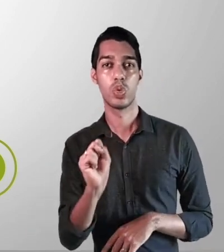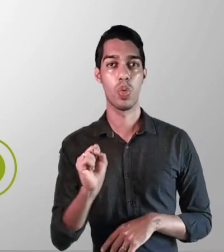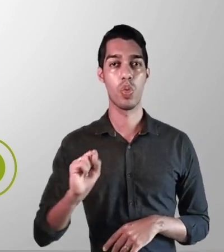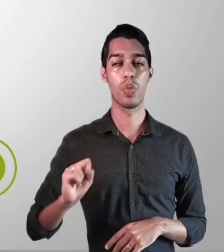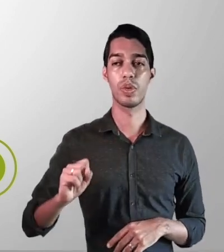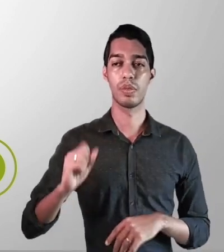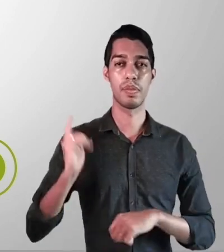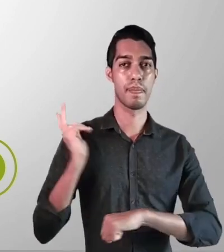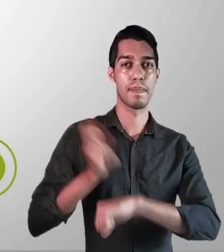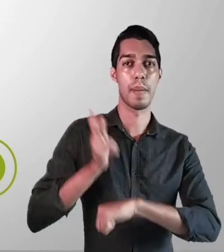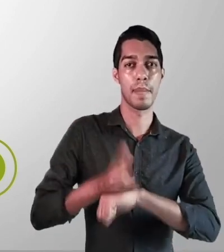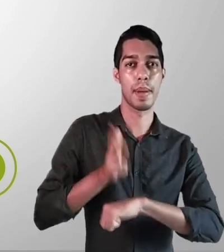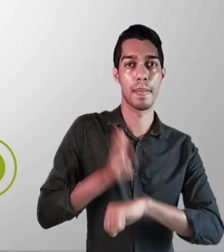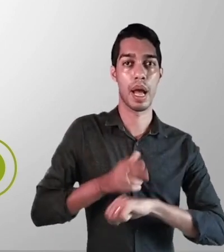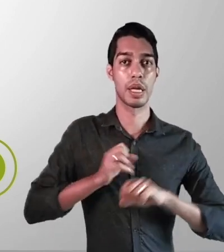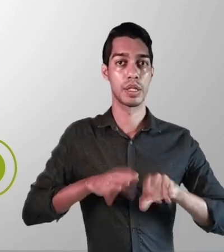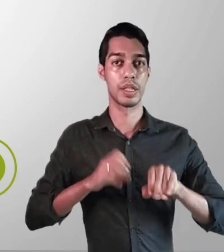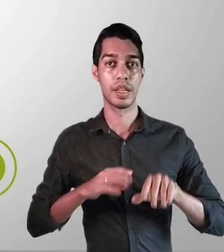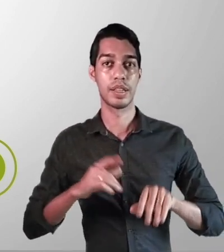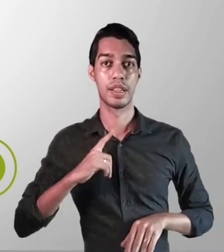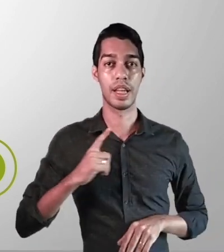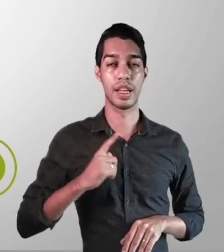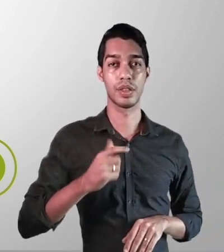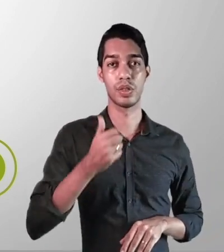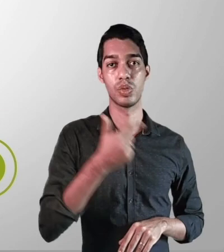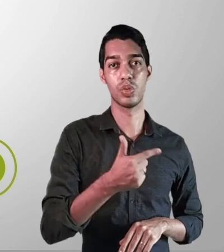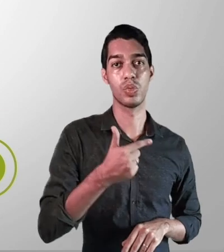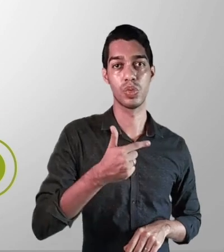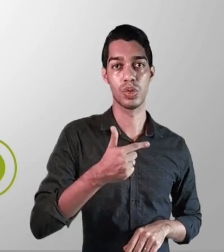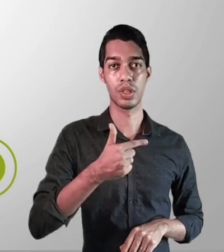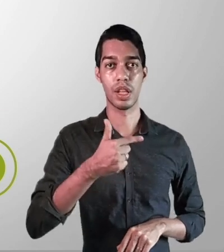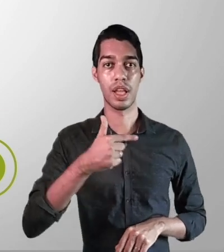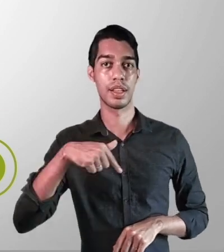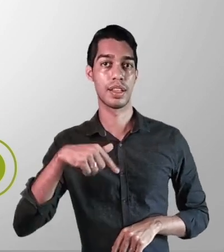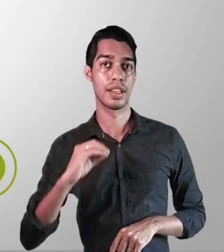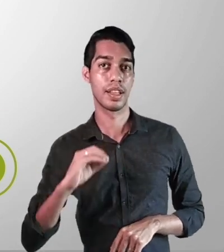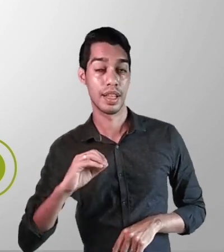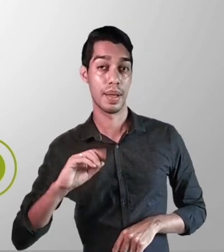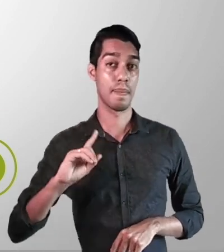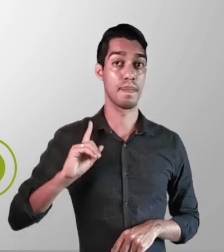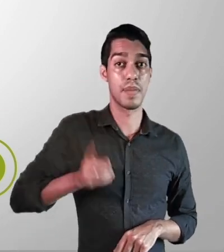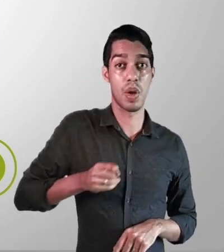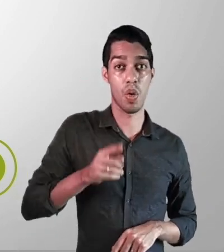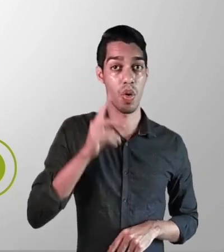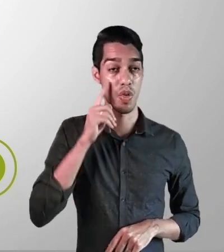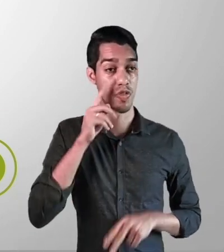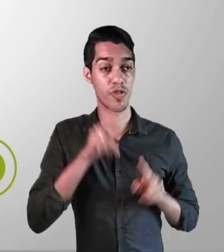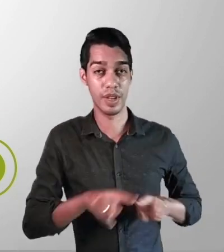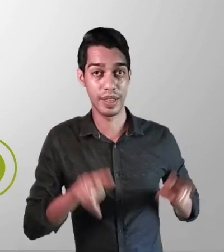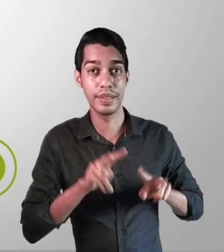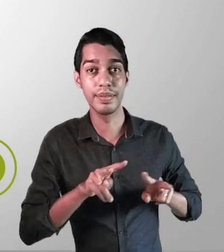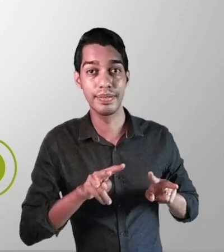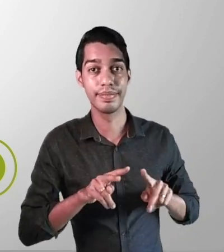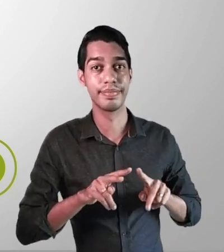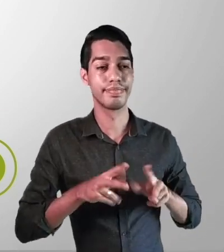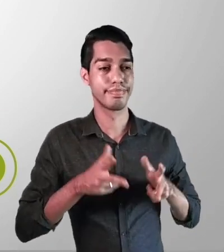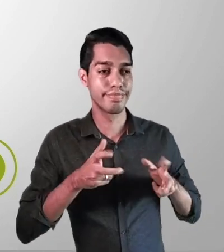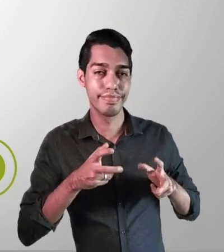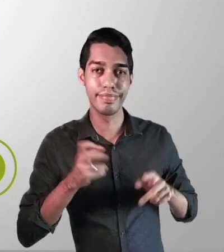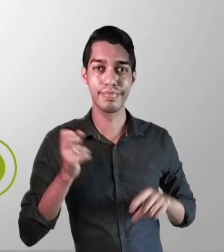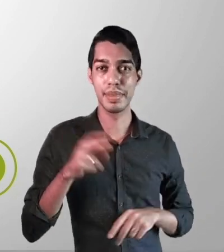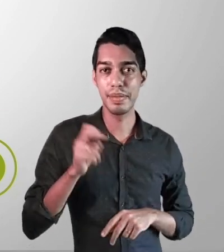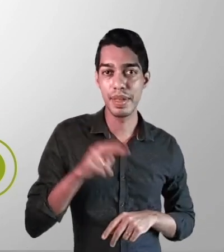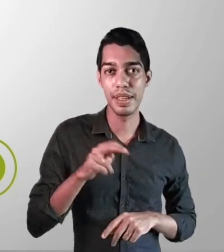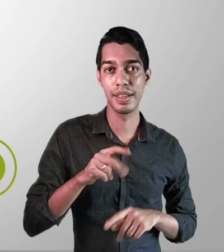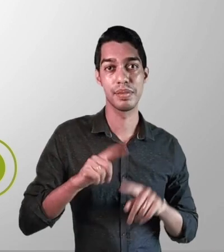últimos 10 anos, com mais de 270 milhões de views, mas ainda tem um longo caminho a ser percorrido. E a gente está trabalhando junto